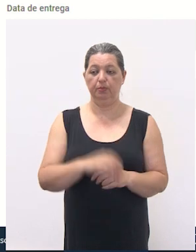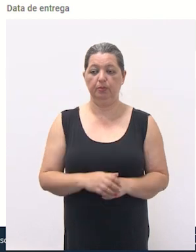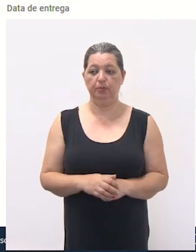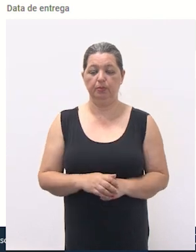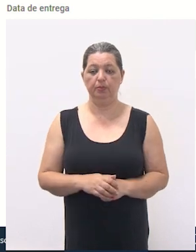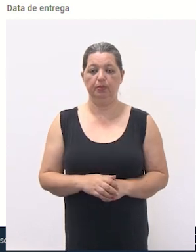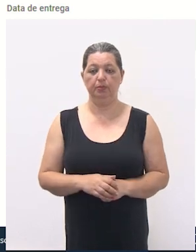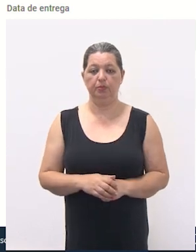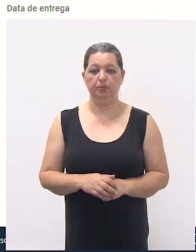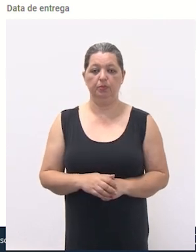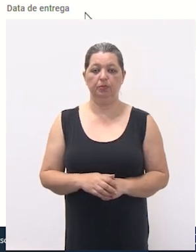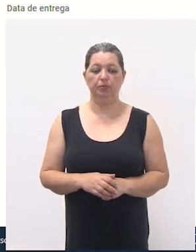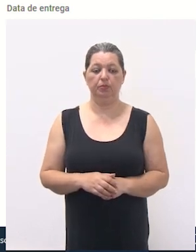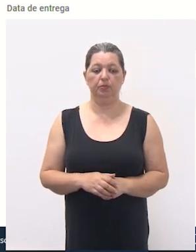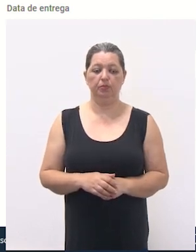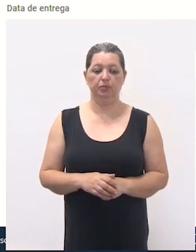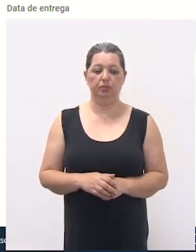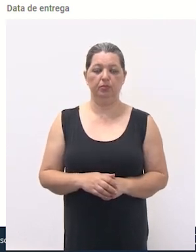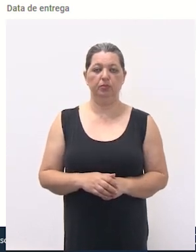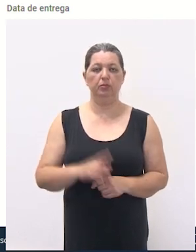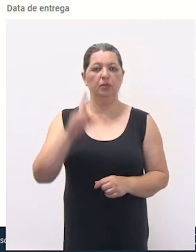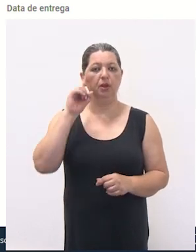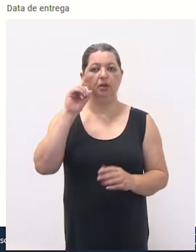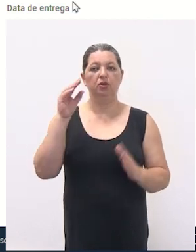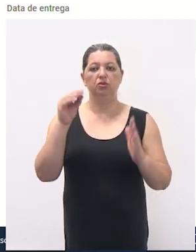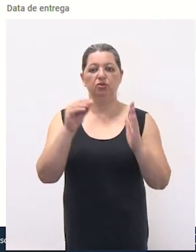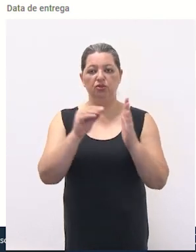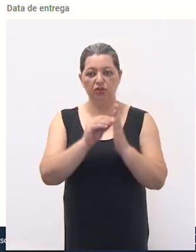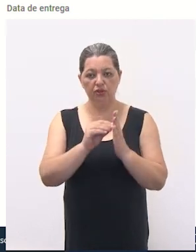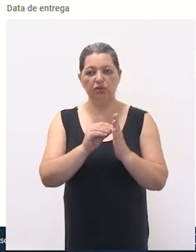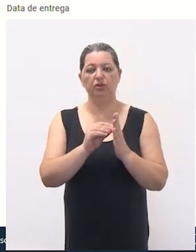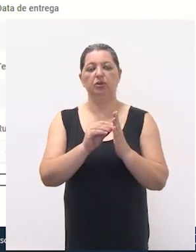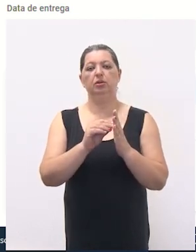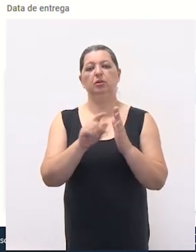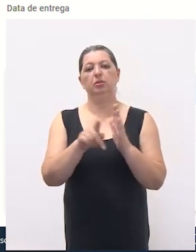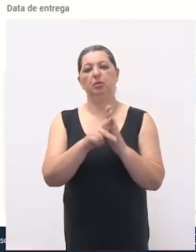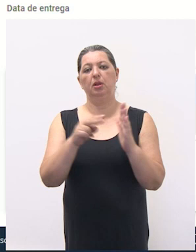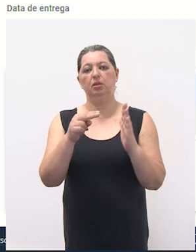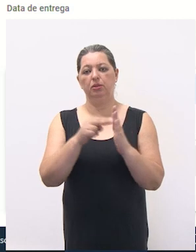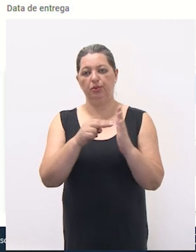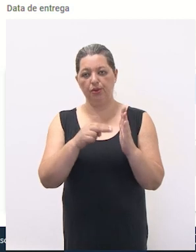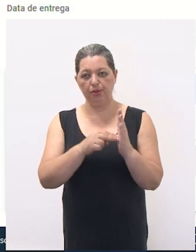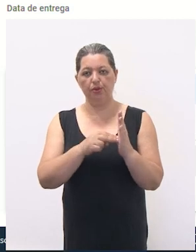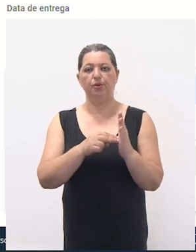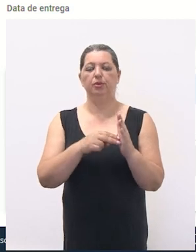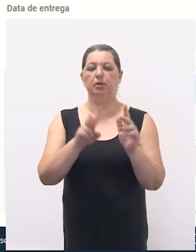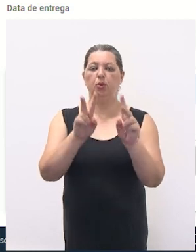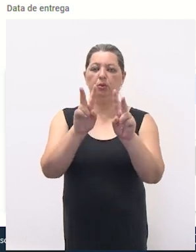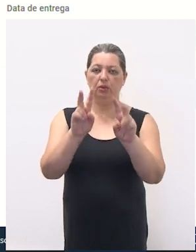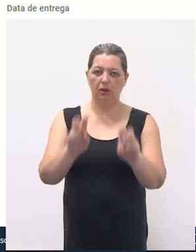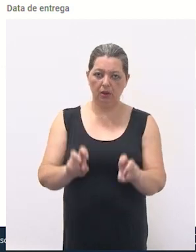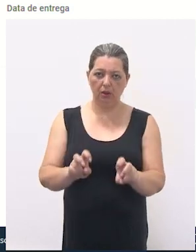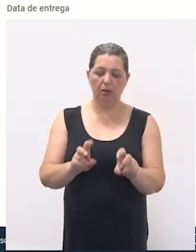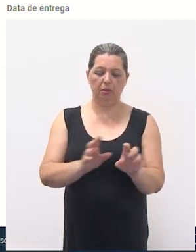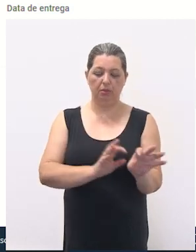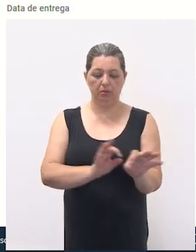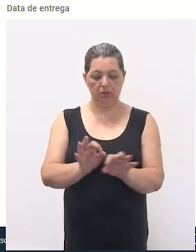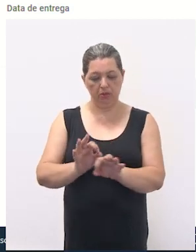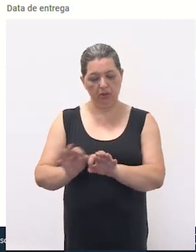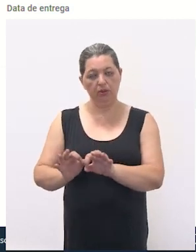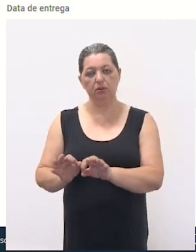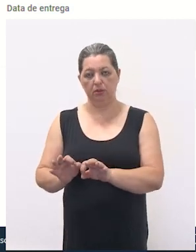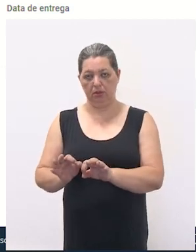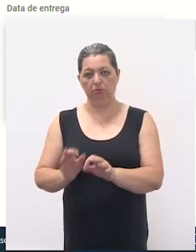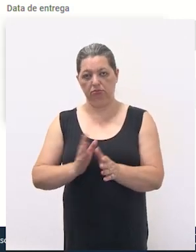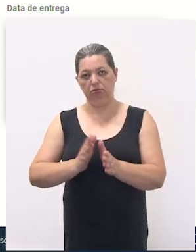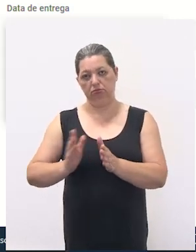de colocar a data de entrega, quanto vale, né? Colocar dentro do tema para ficar bem organizado para os alunos.